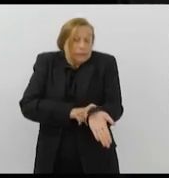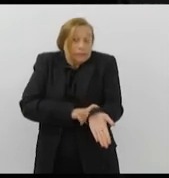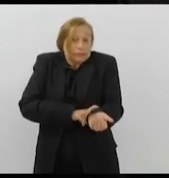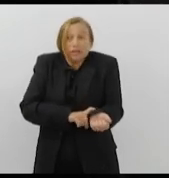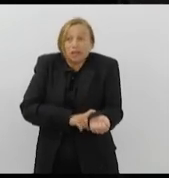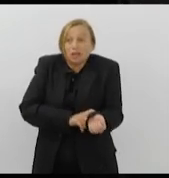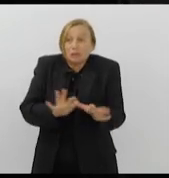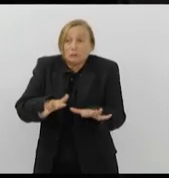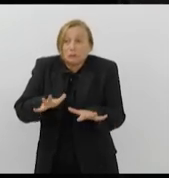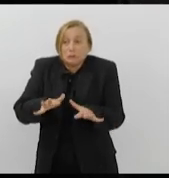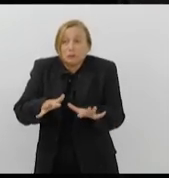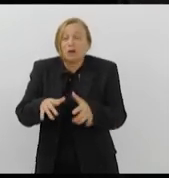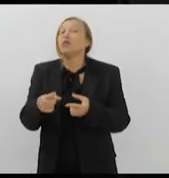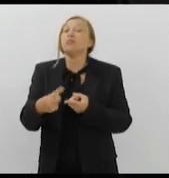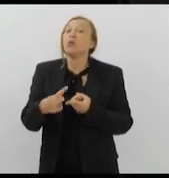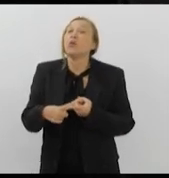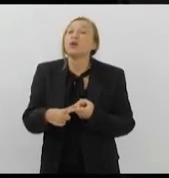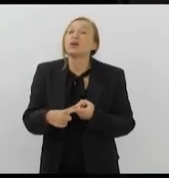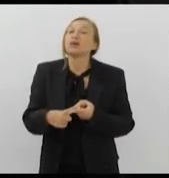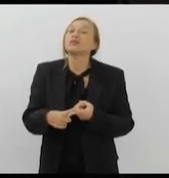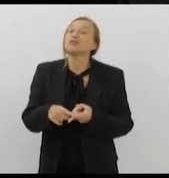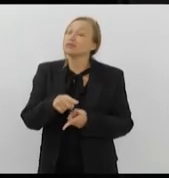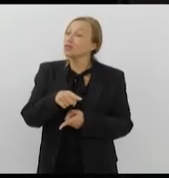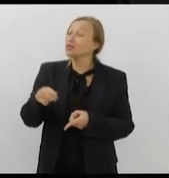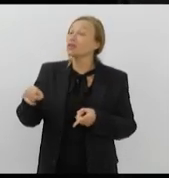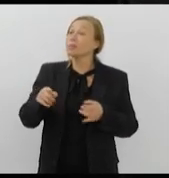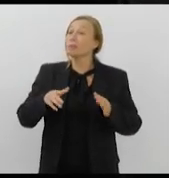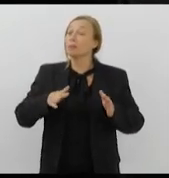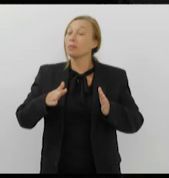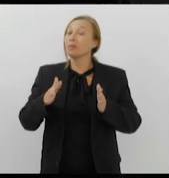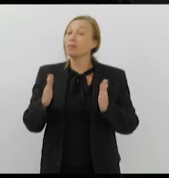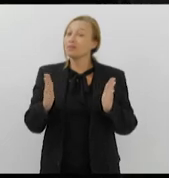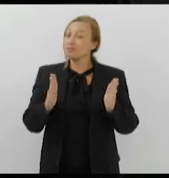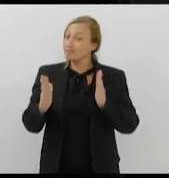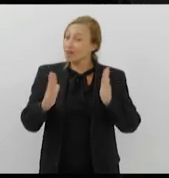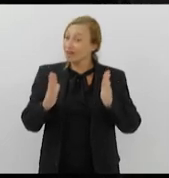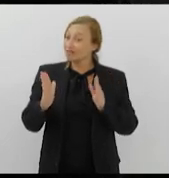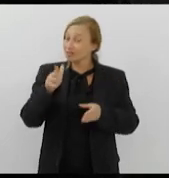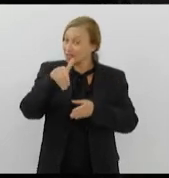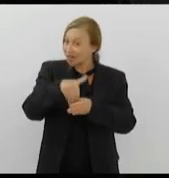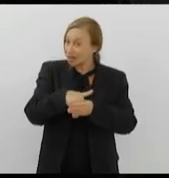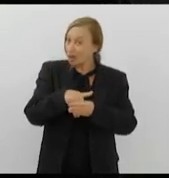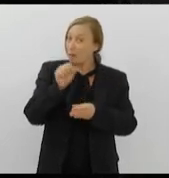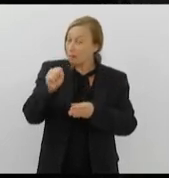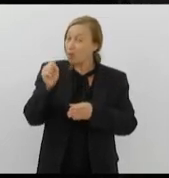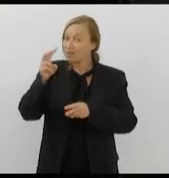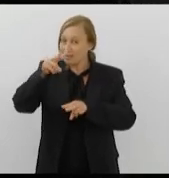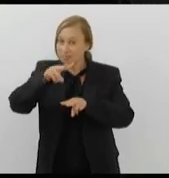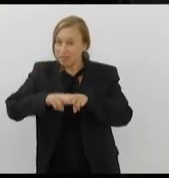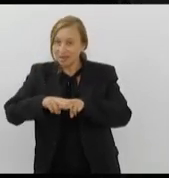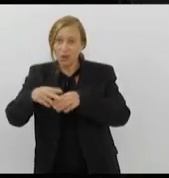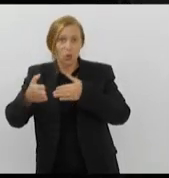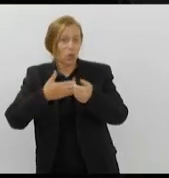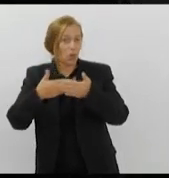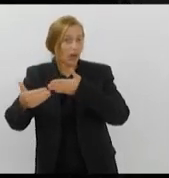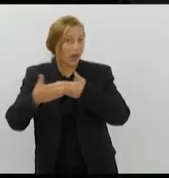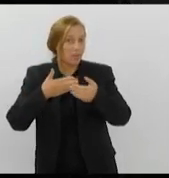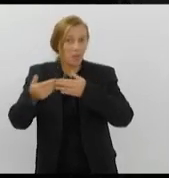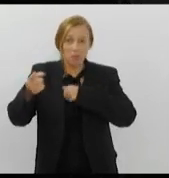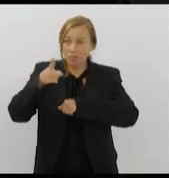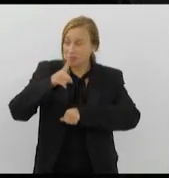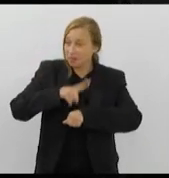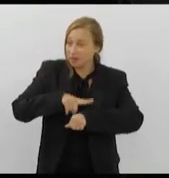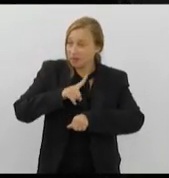desesperada porque estamos aí na porta da eleição, ela pode ser presa a qualquer momento